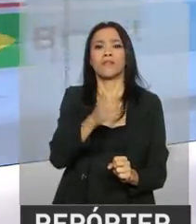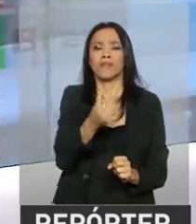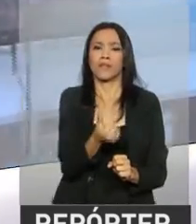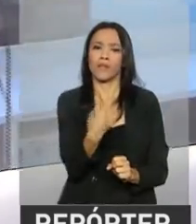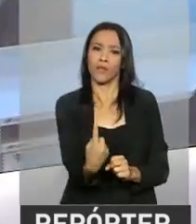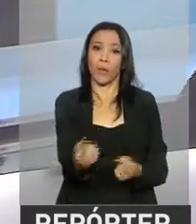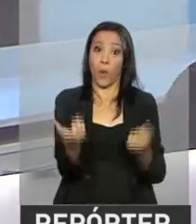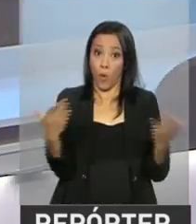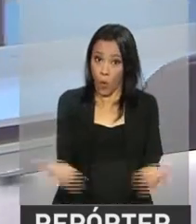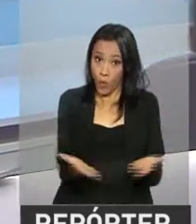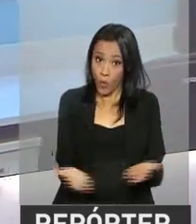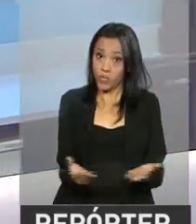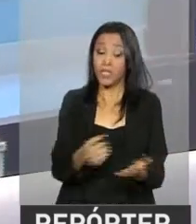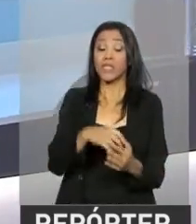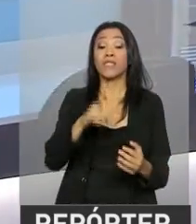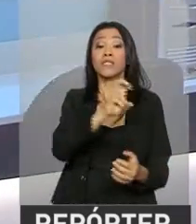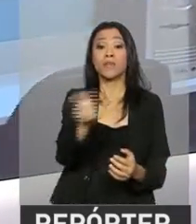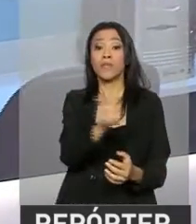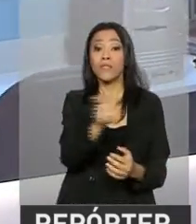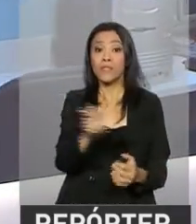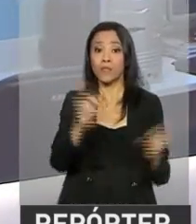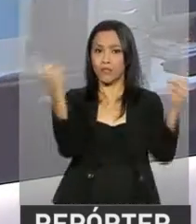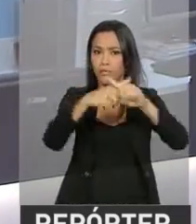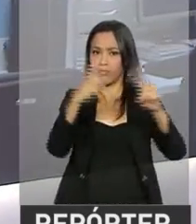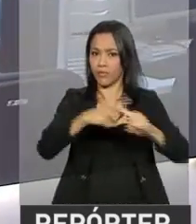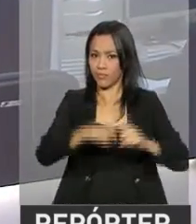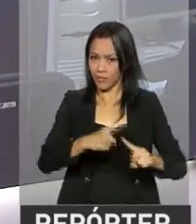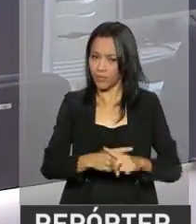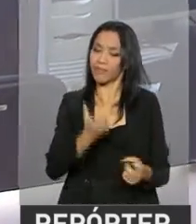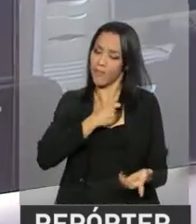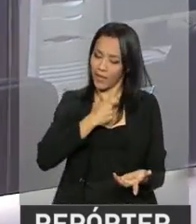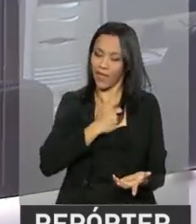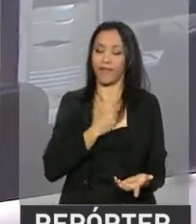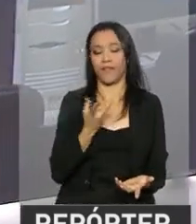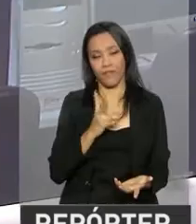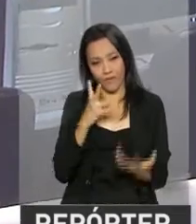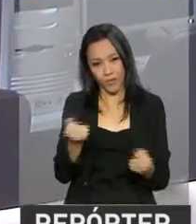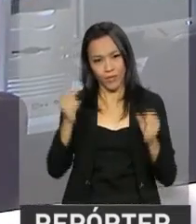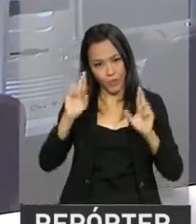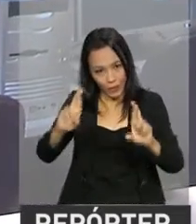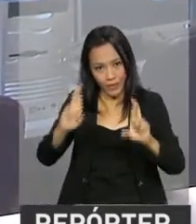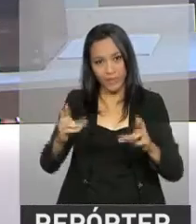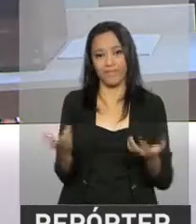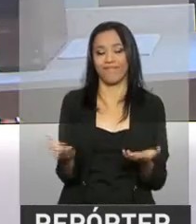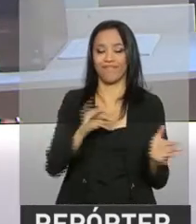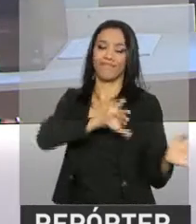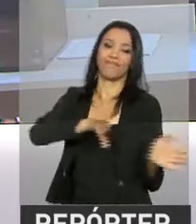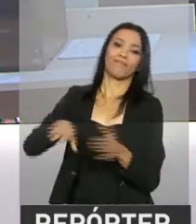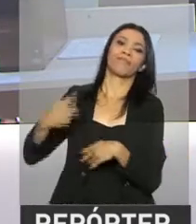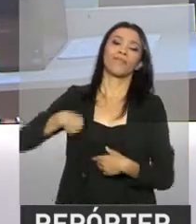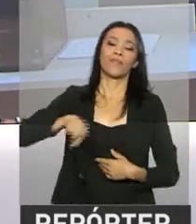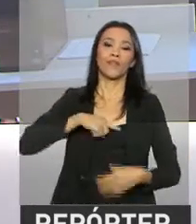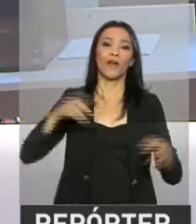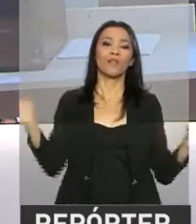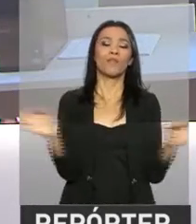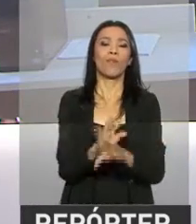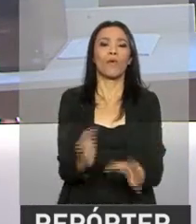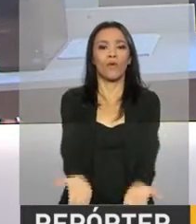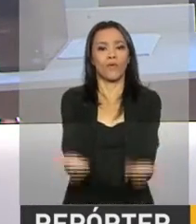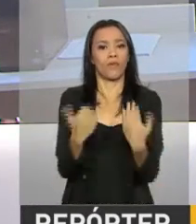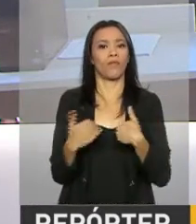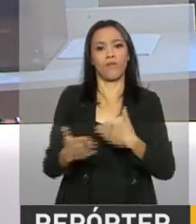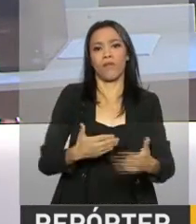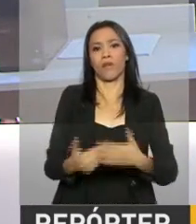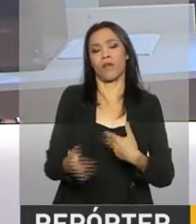realizadas 55 provas valendo medalhas. Nós vamos continuar na torcida. E nós ficamos por aqui, podemos voltar a